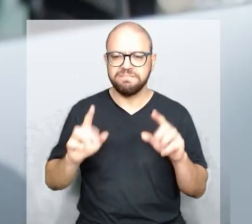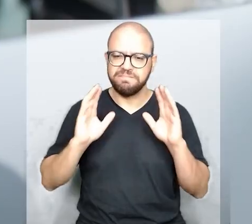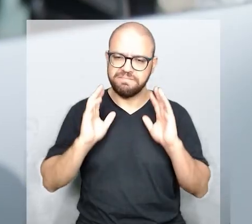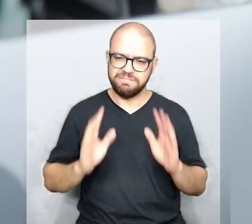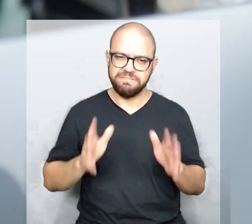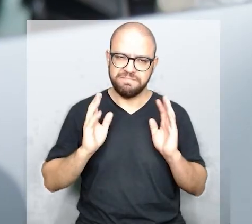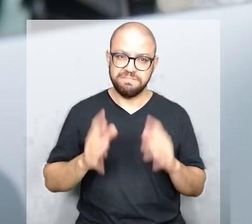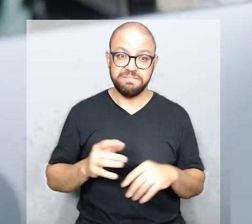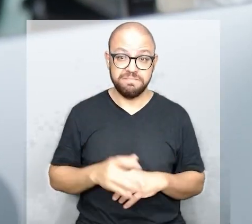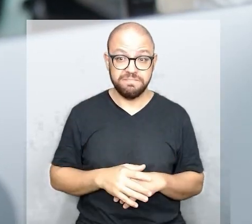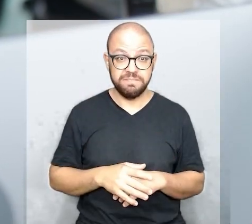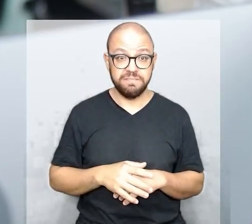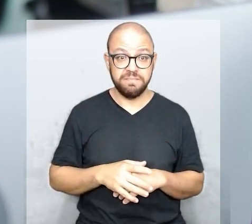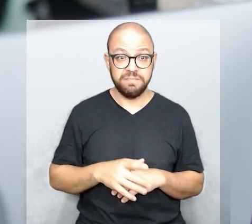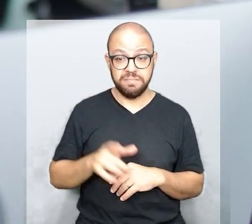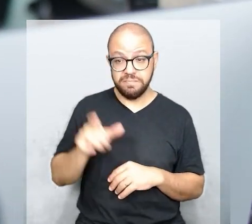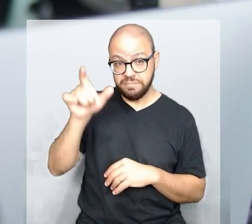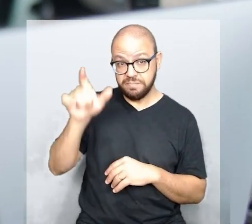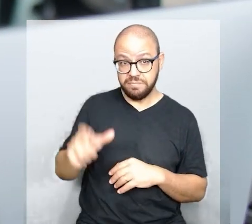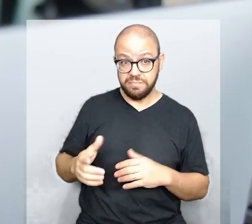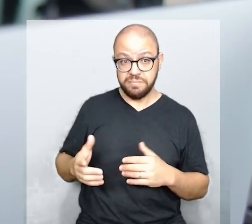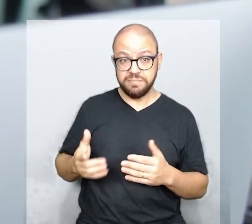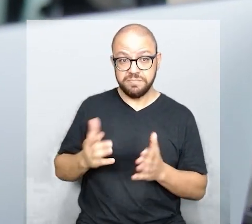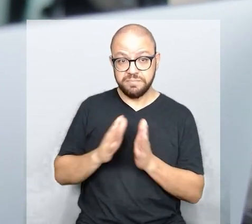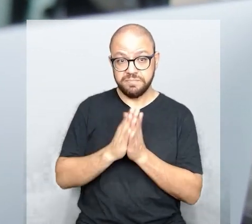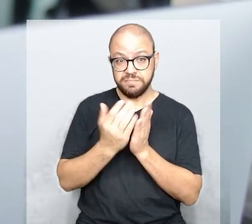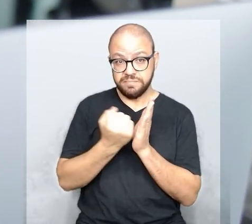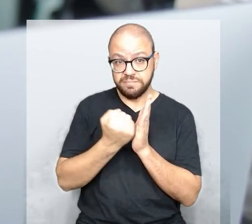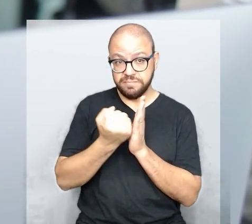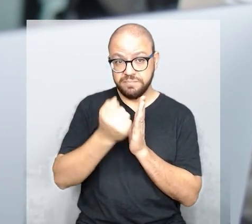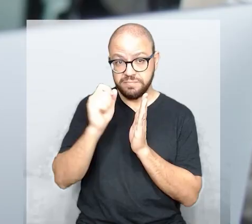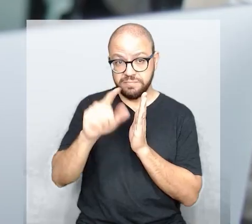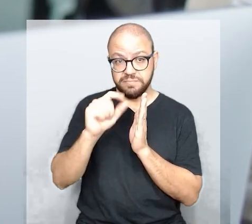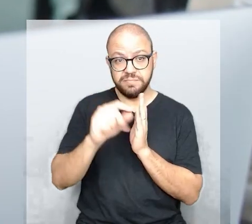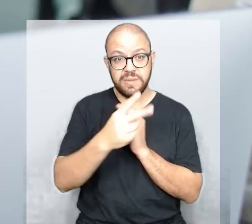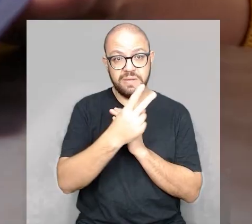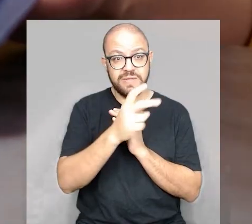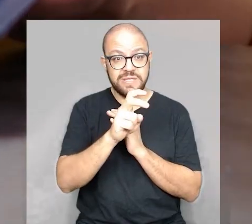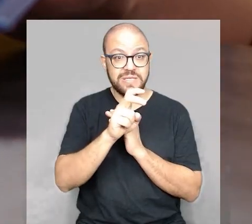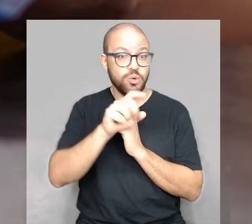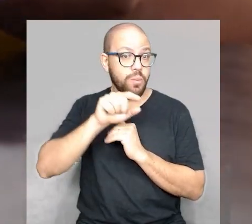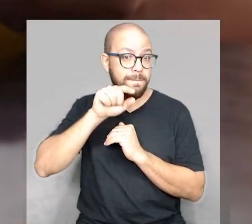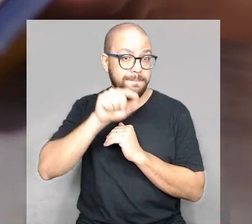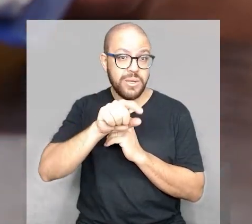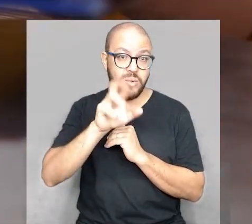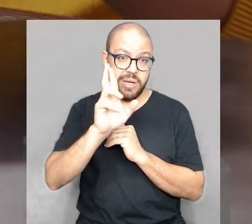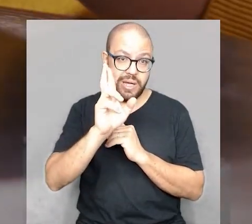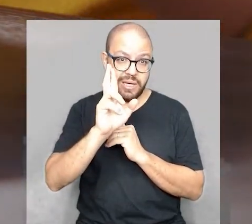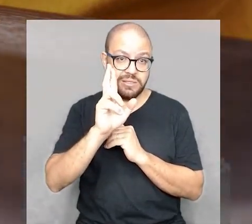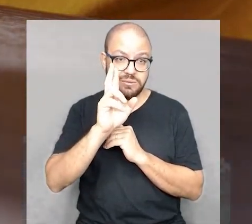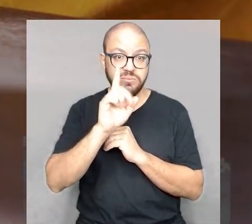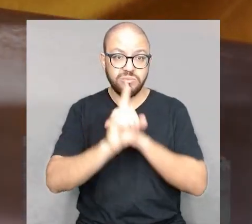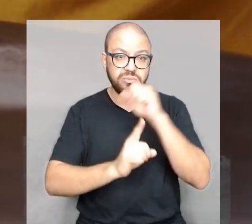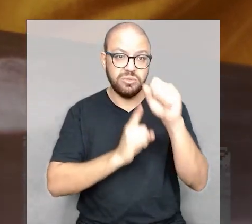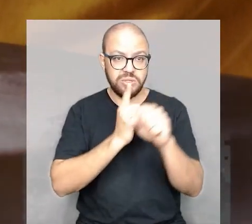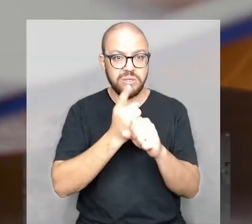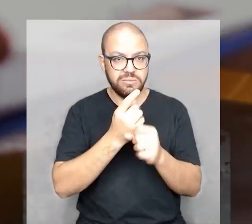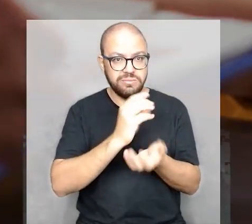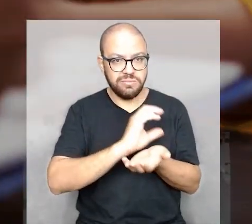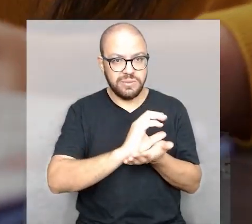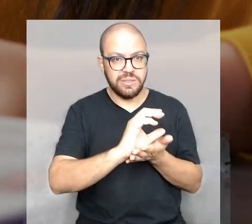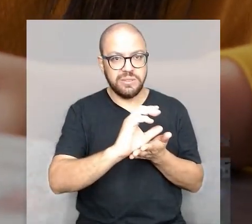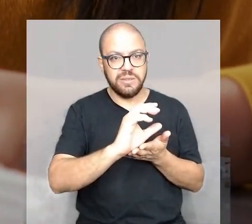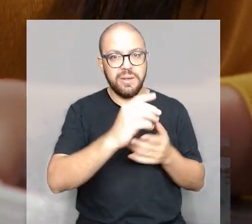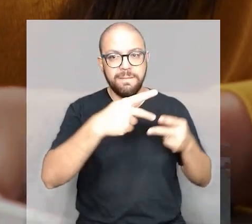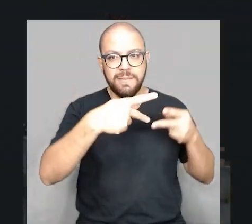assunto. Mas os efeitos já são alarmantes. Em média, um trabalhador com carteira assinada gera R$ 25 mil por ano em arrecadação